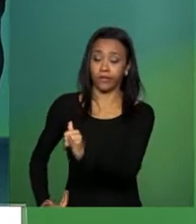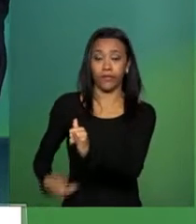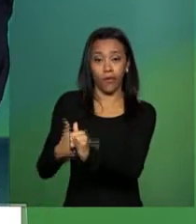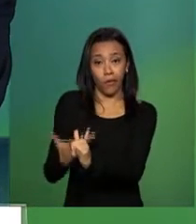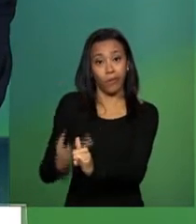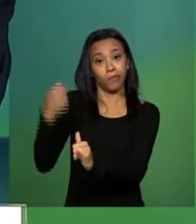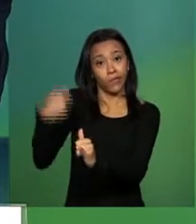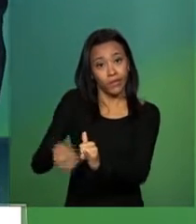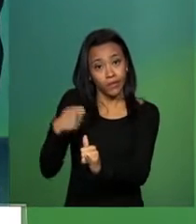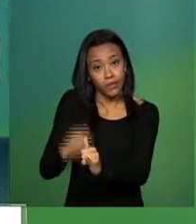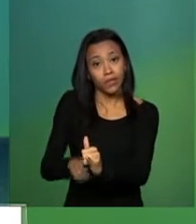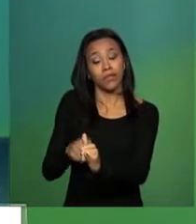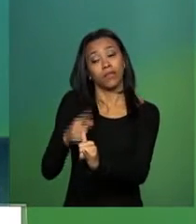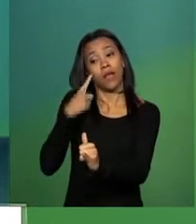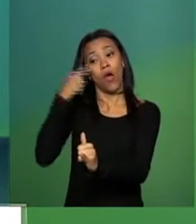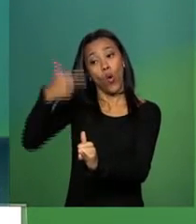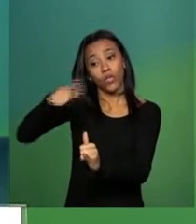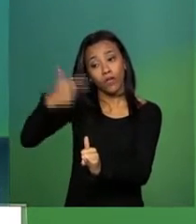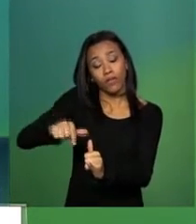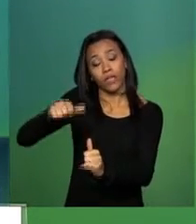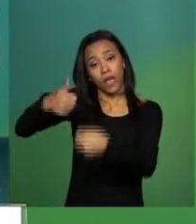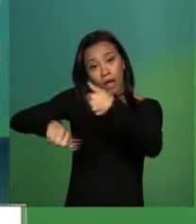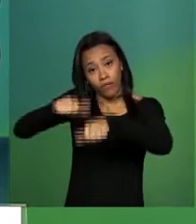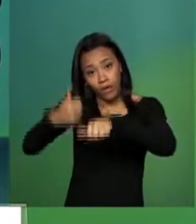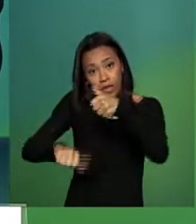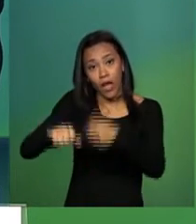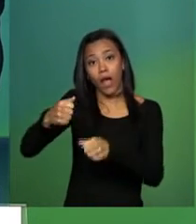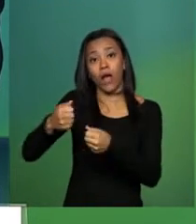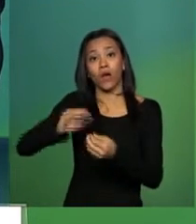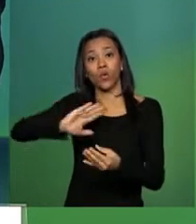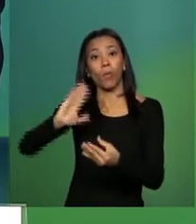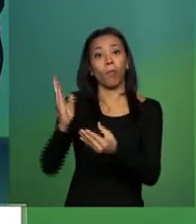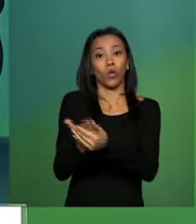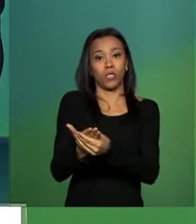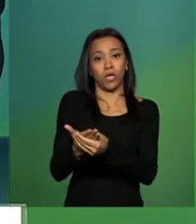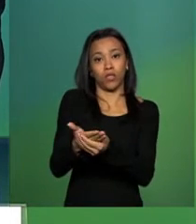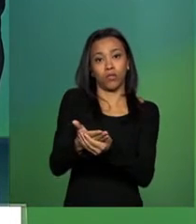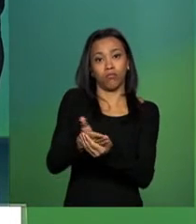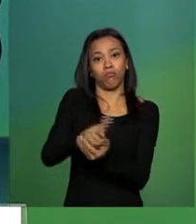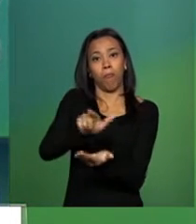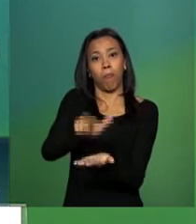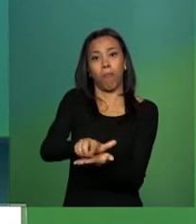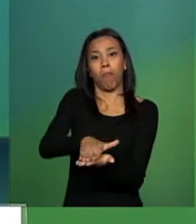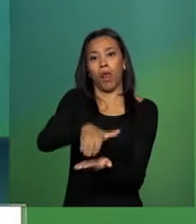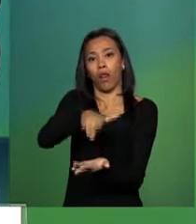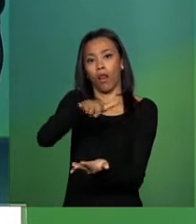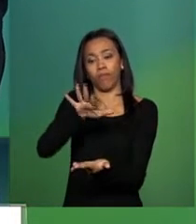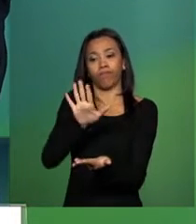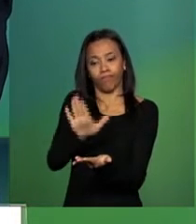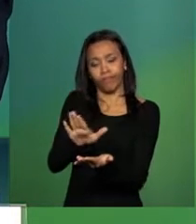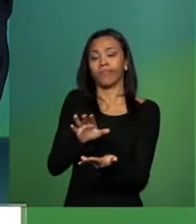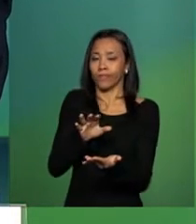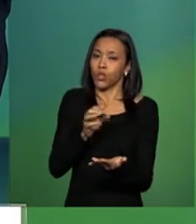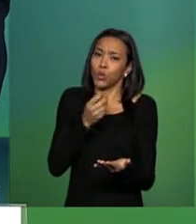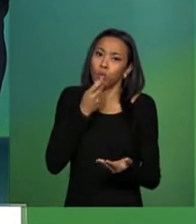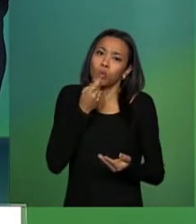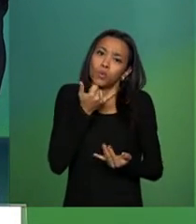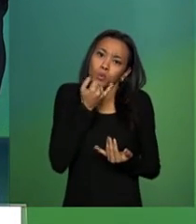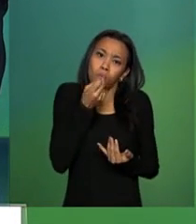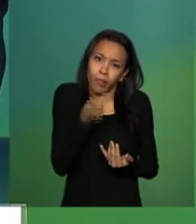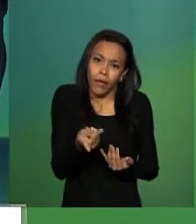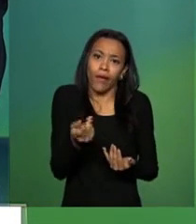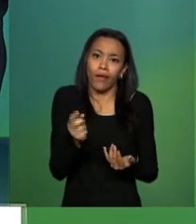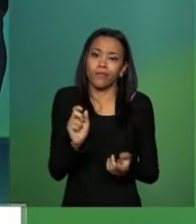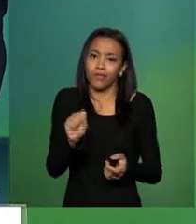sendo auditados ou analisados, mas eu quero de logo reconhecer que houve atrasos no